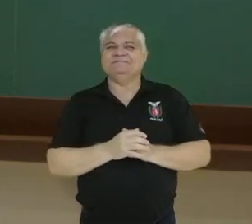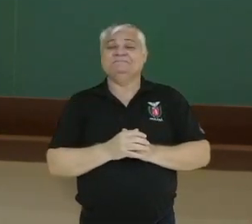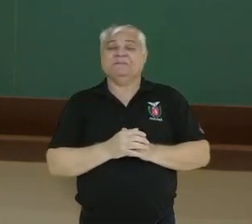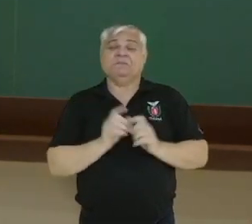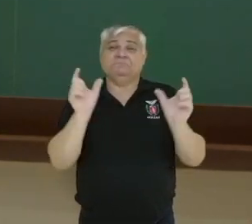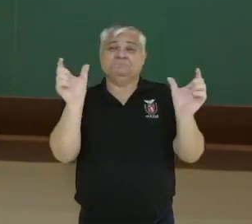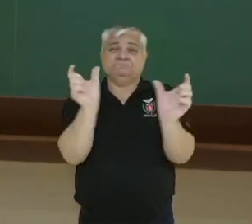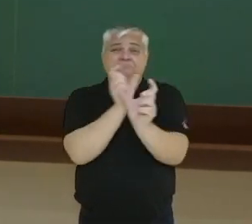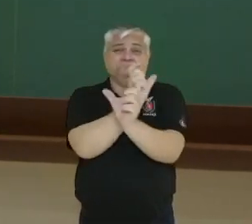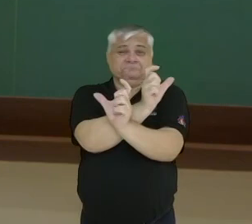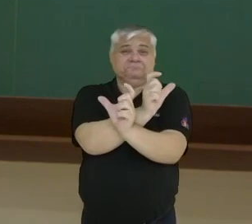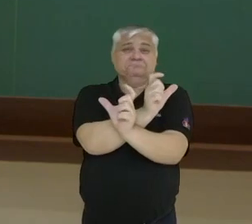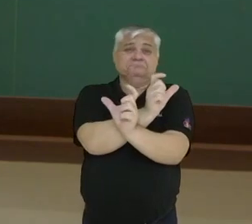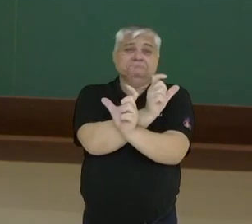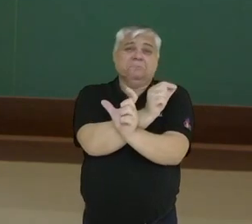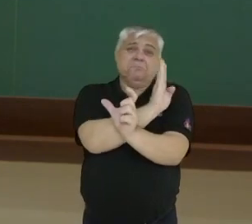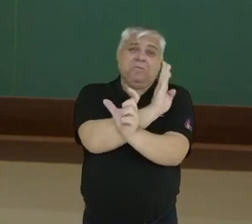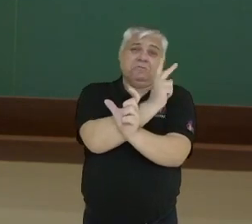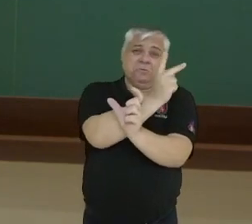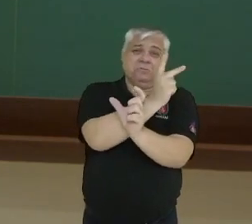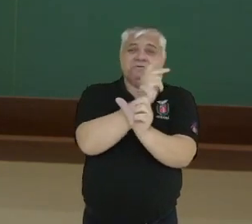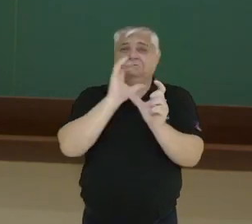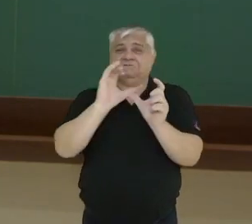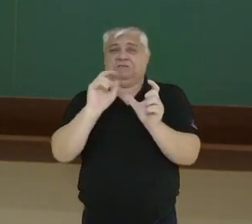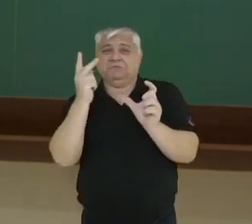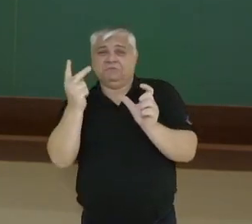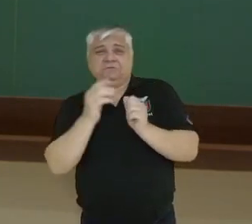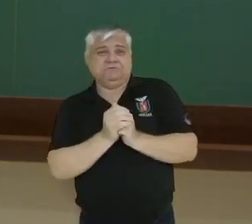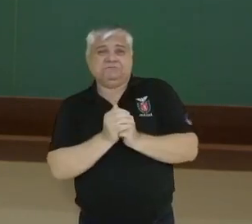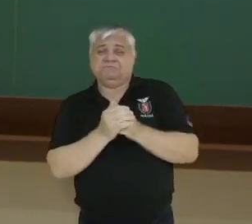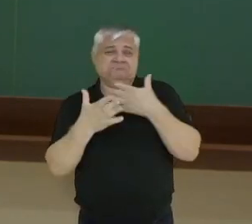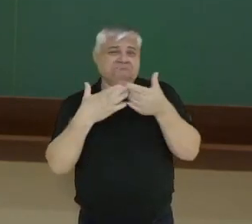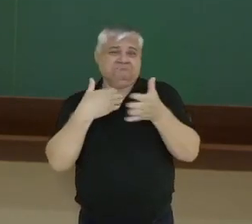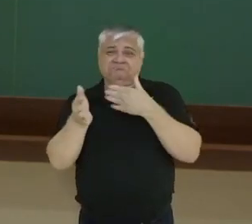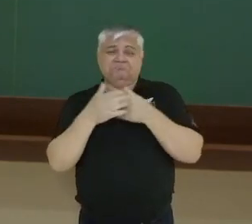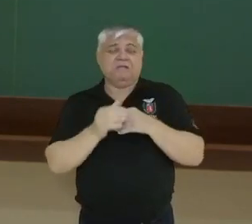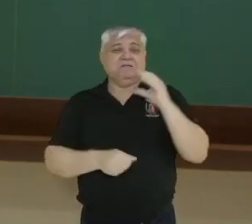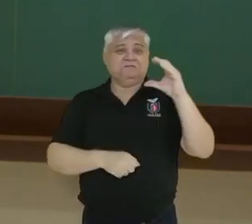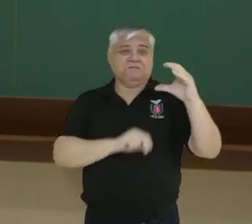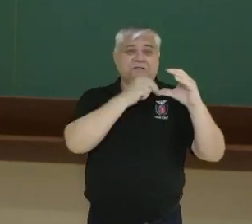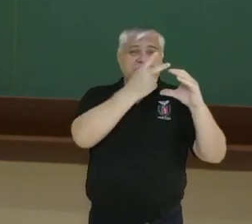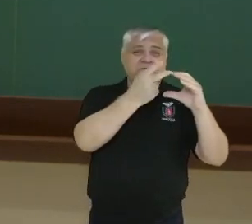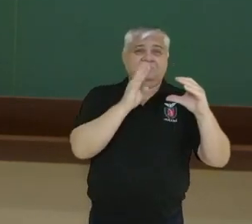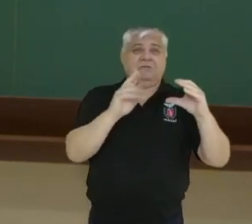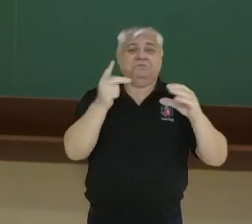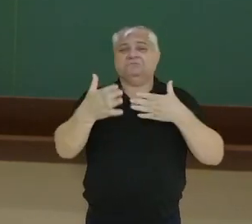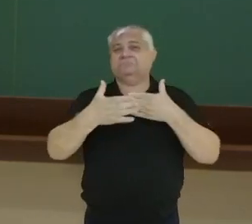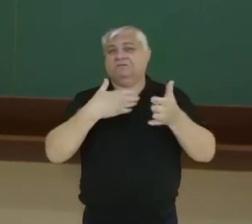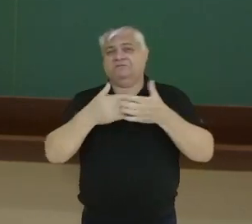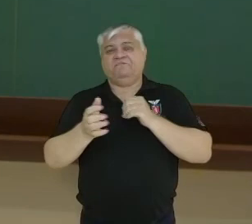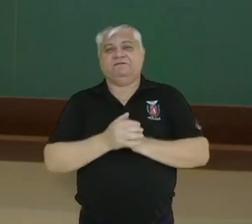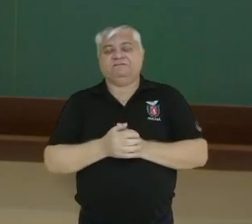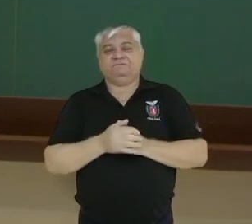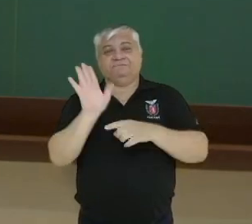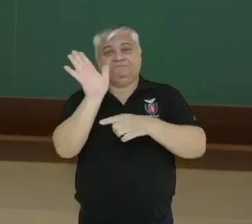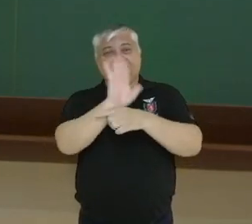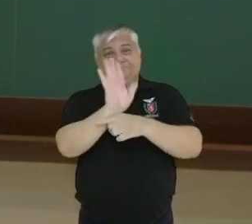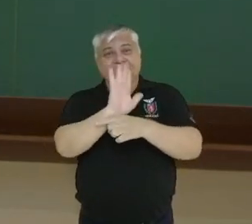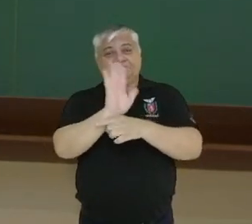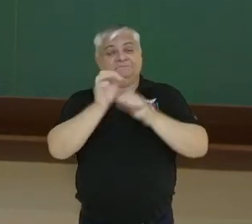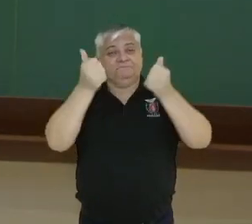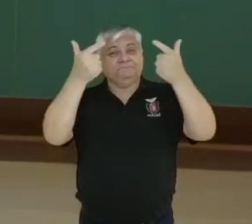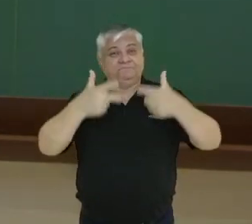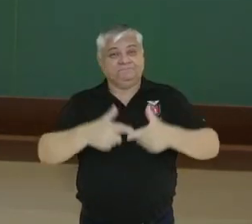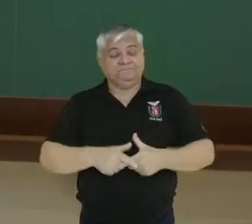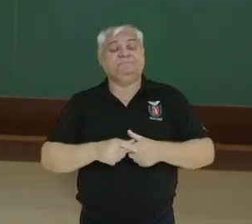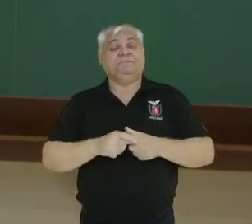inverter. Tanto faz escrever o cateto B primeiro e o cateto C depois, ok? Nesse vídeo nós falamos sobre